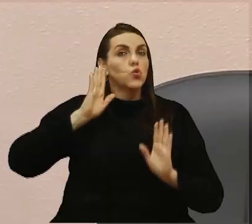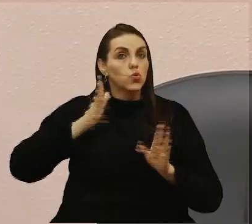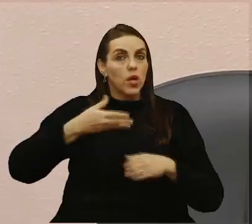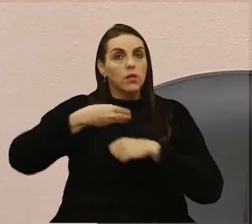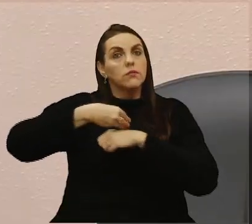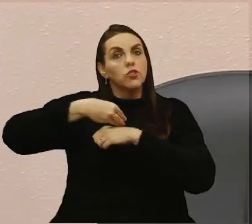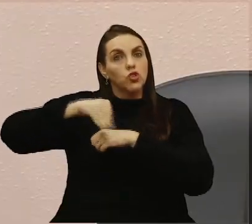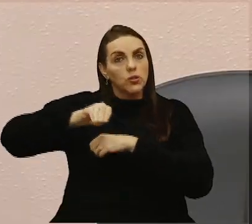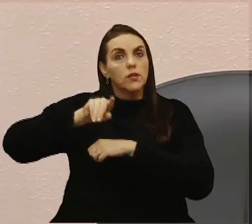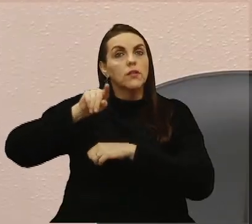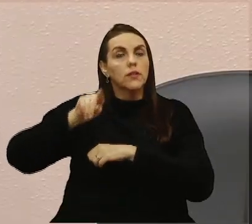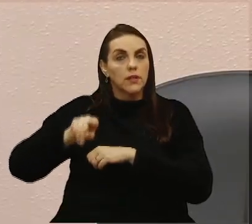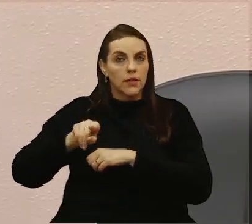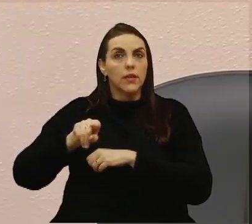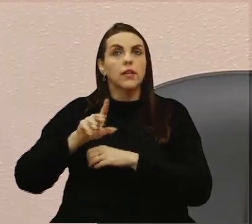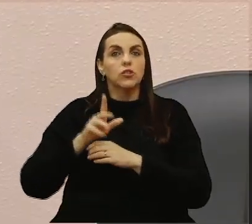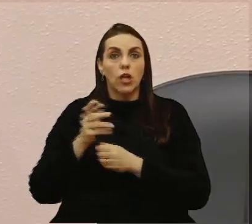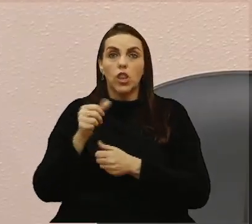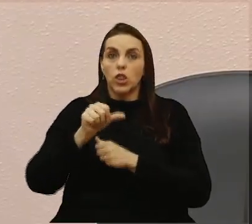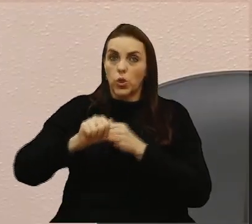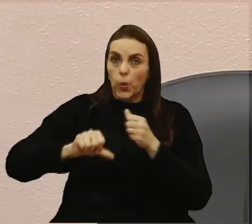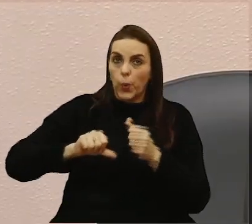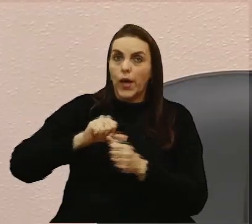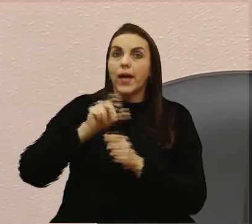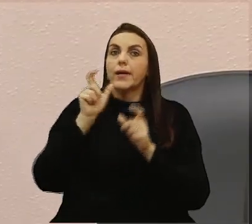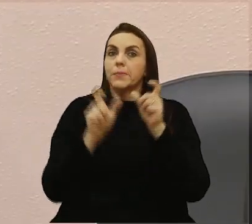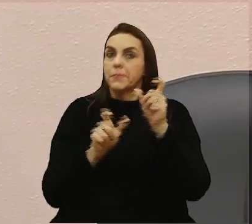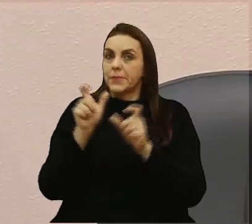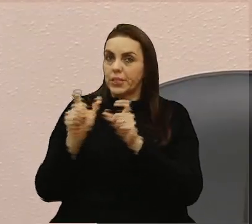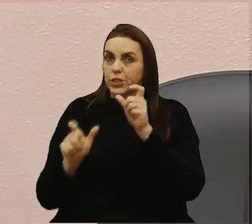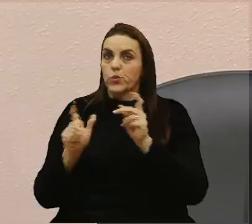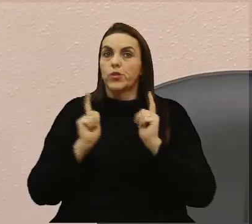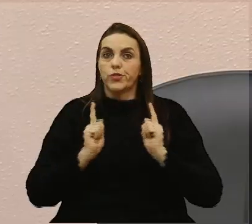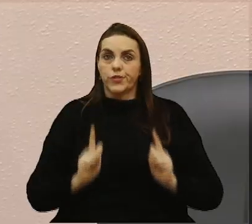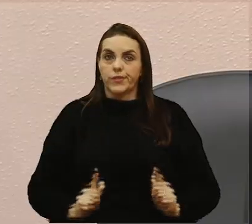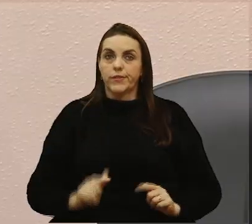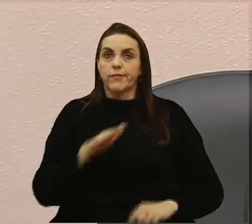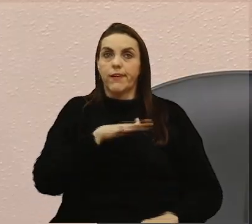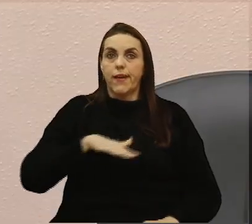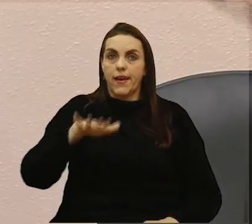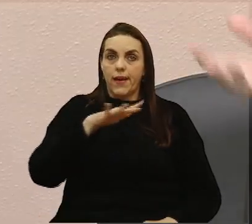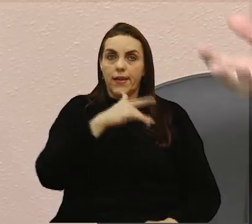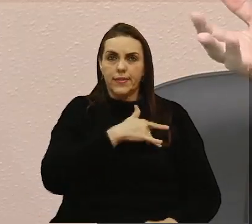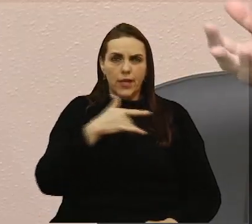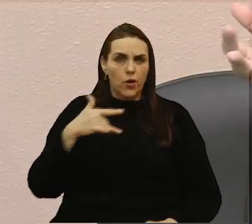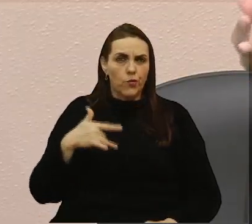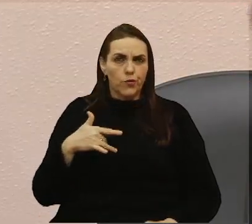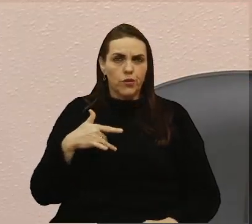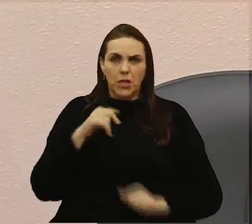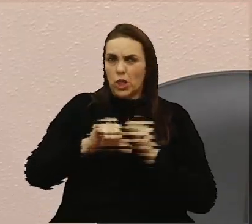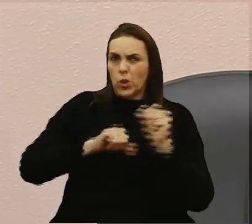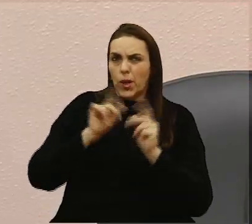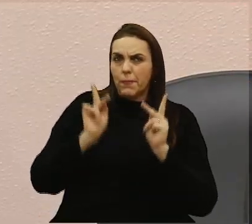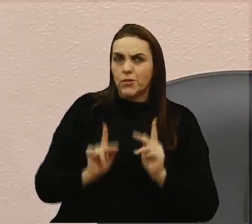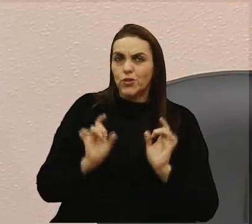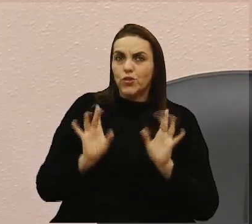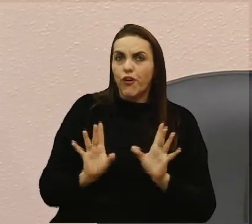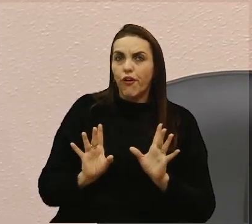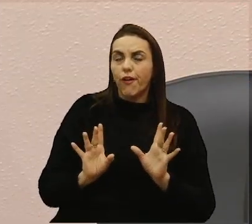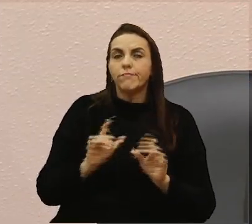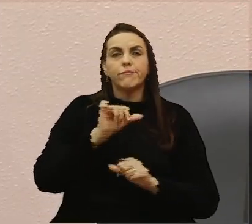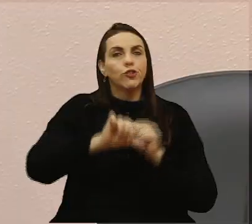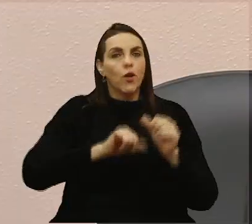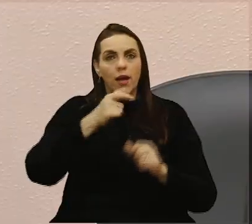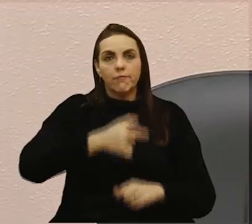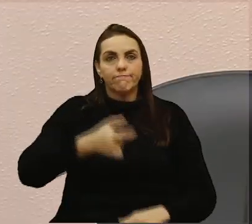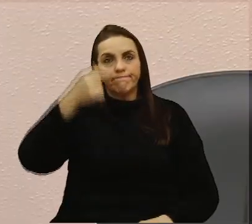ao senhor a troca de pessoas na gestão da saúde, mas não precisa só trocar as pessoas, tem que trocar a